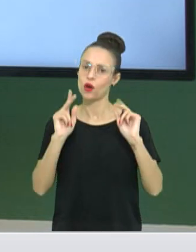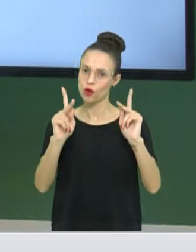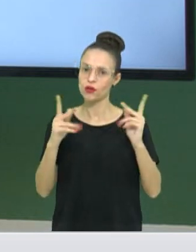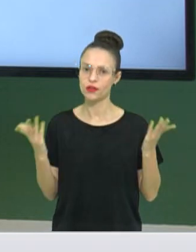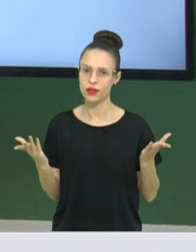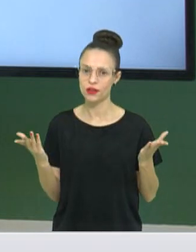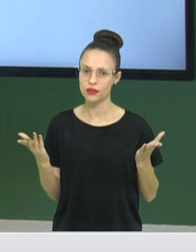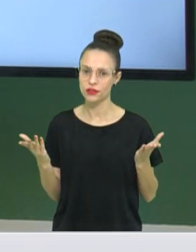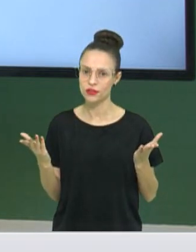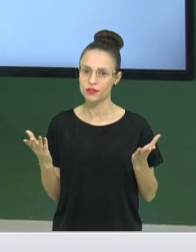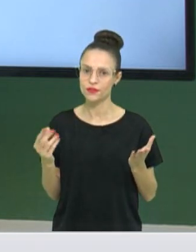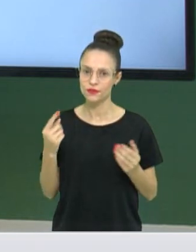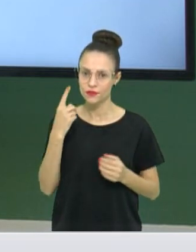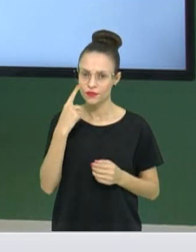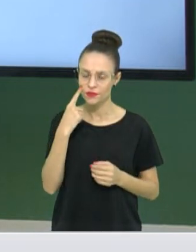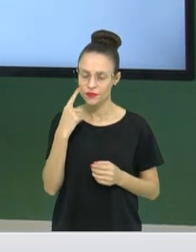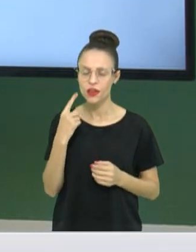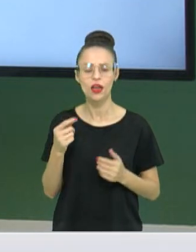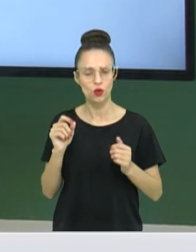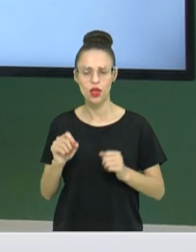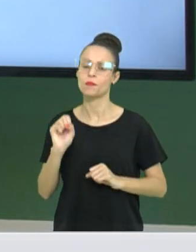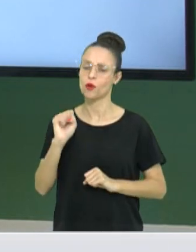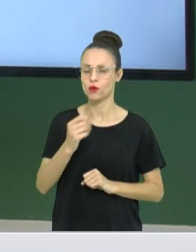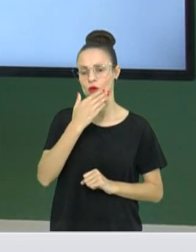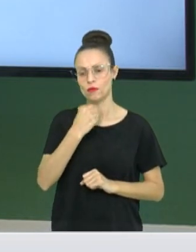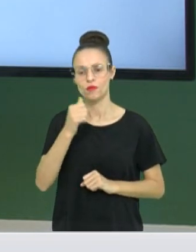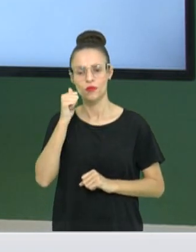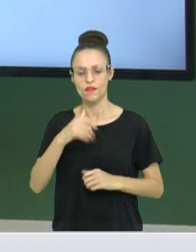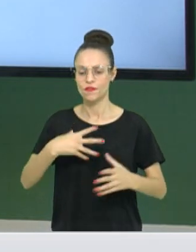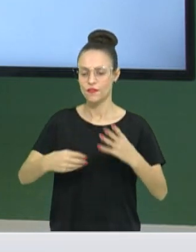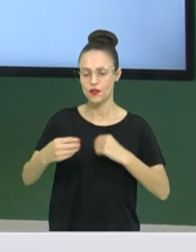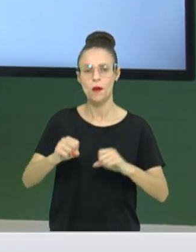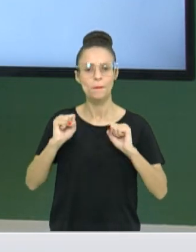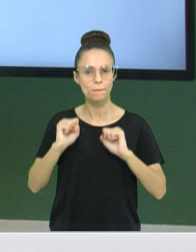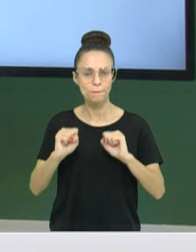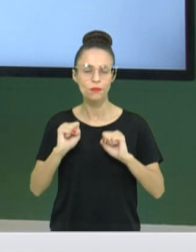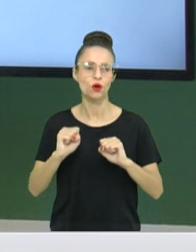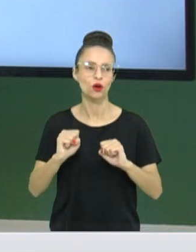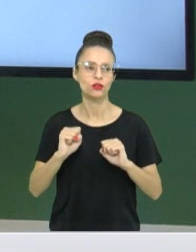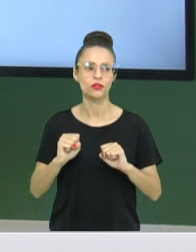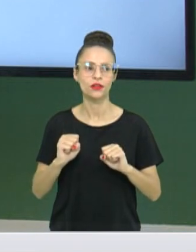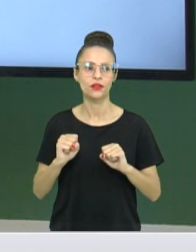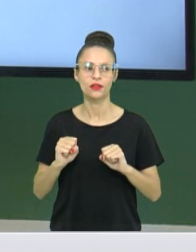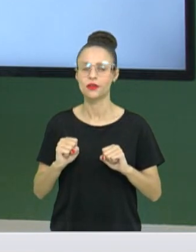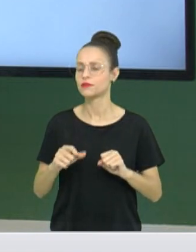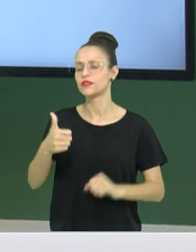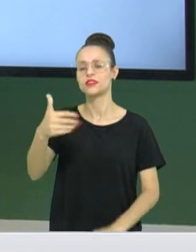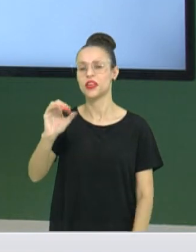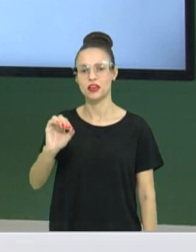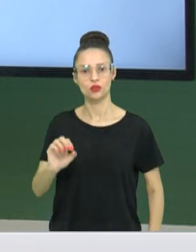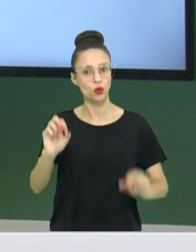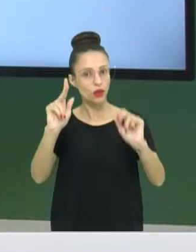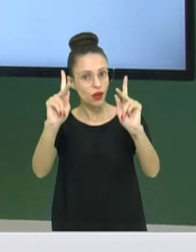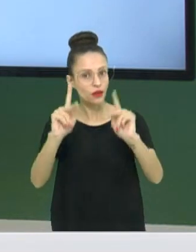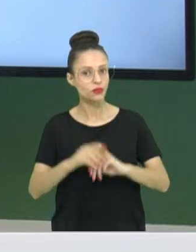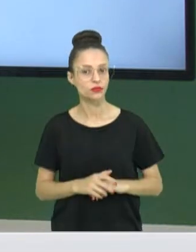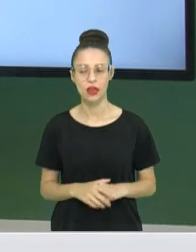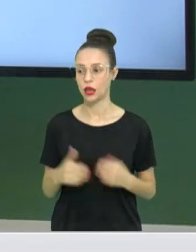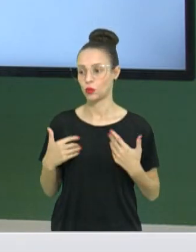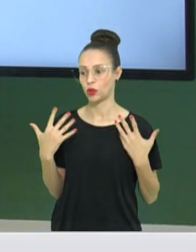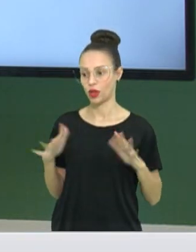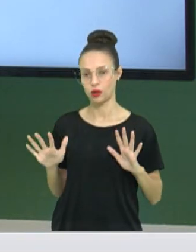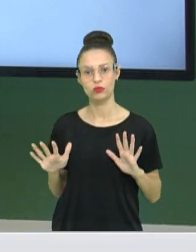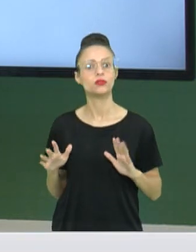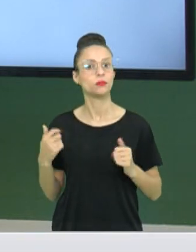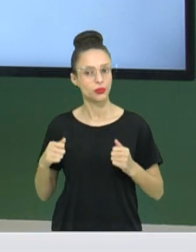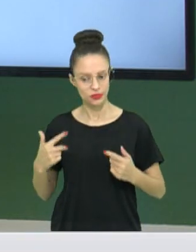né, juntar o macho e a fêmea e vai ter lá. Podem vir 10, tudo bem. Eu não quero. Então,